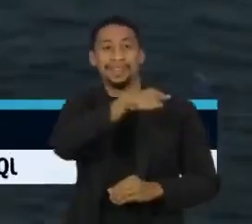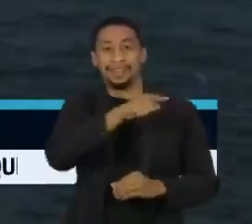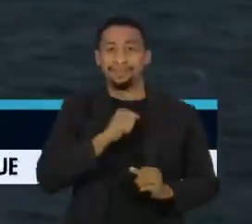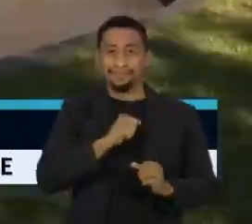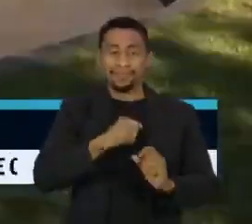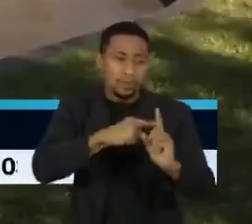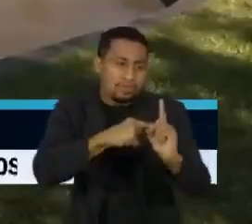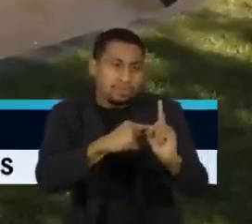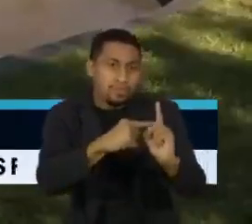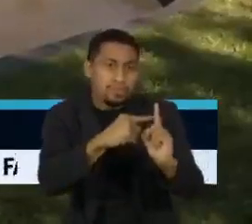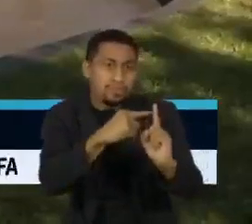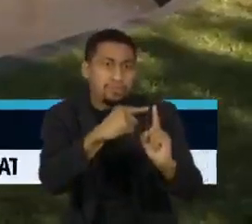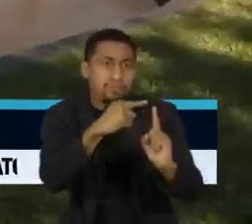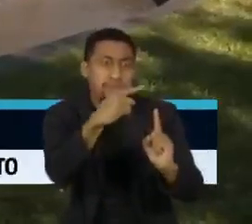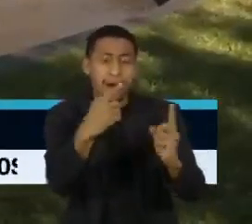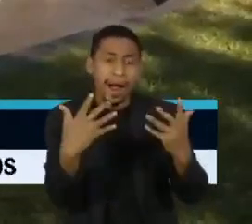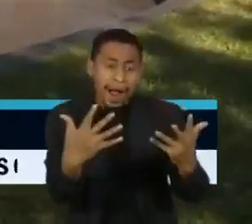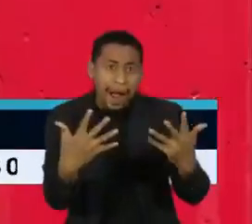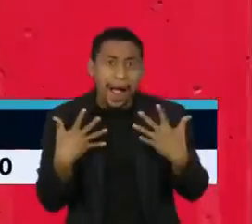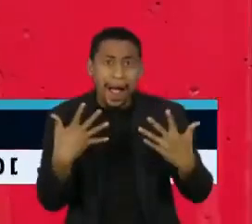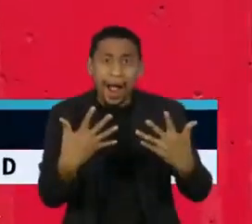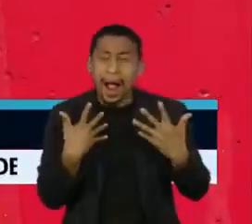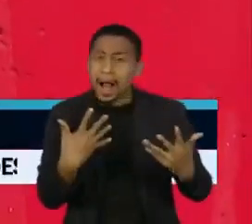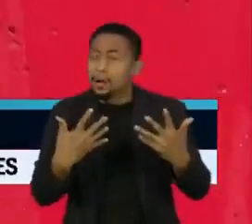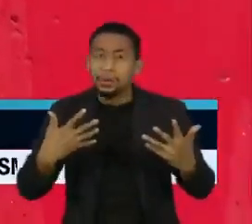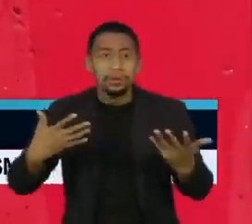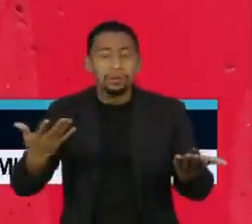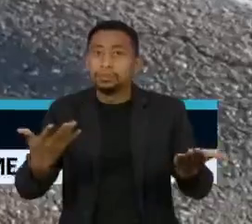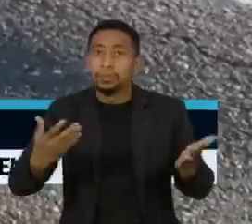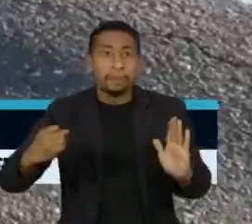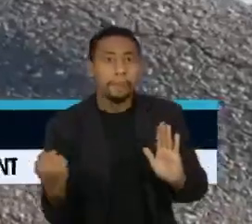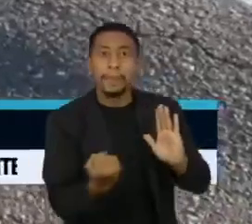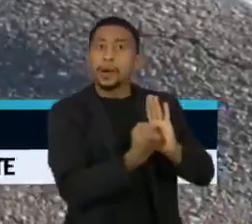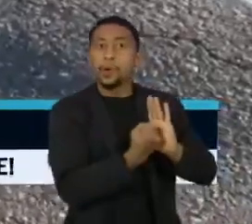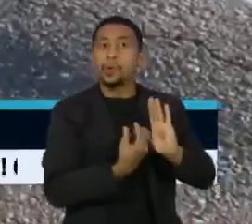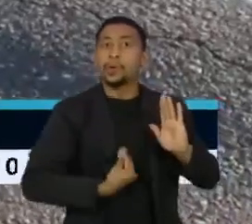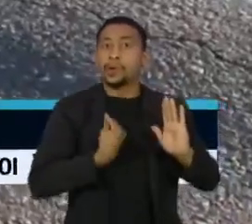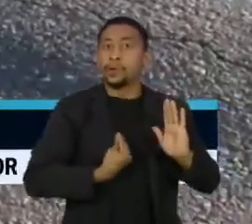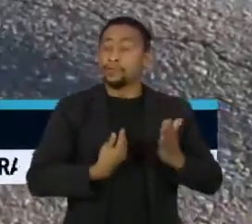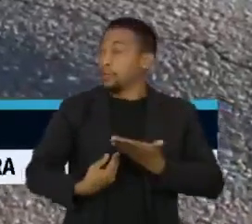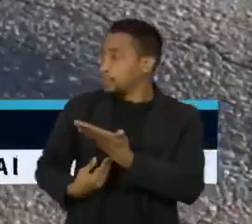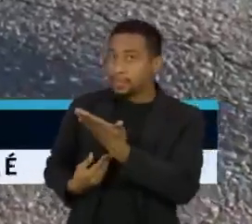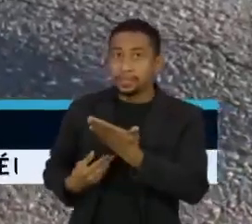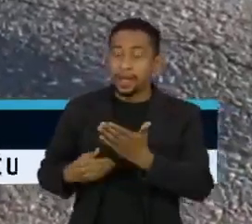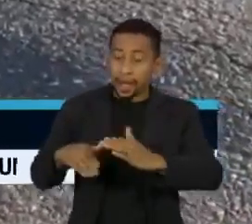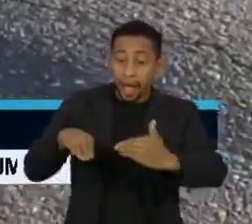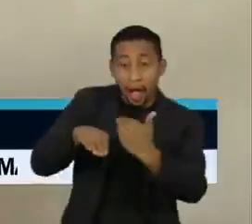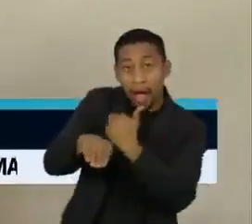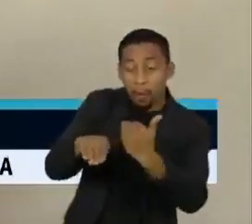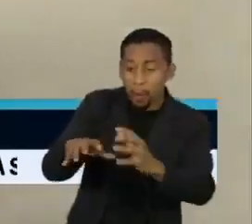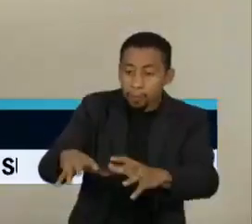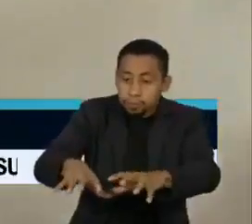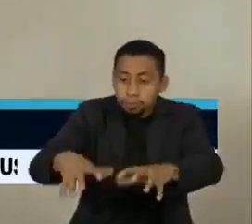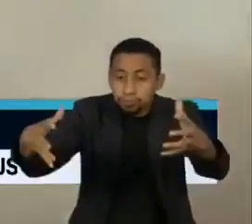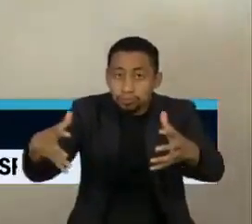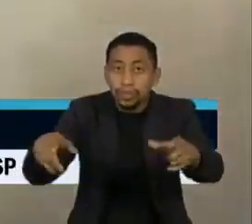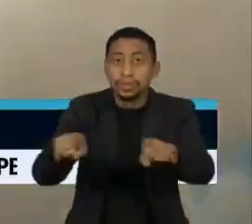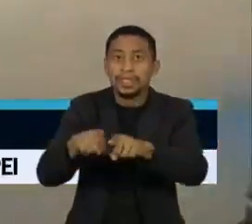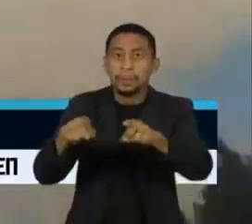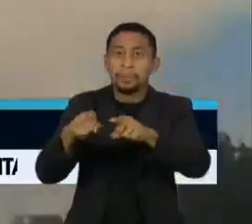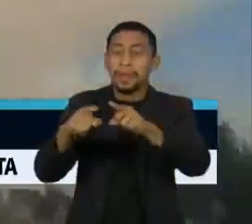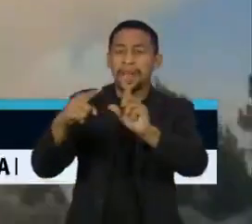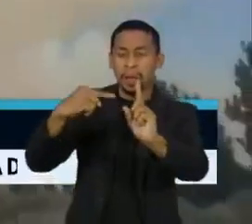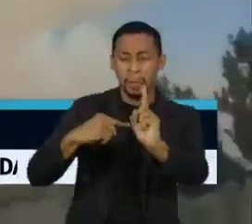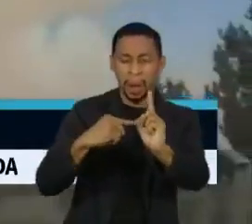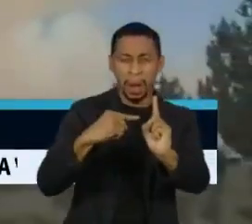Unidos diz que a onda de calor é histórica. Elevou os termômetros, derreteu asfaltos e abriu a temporada de incêndios florestais